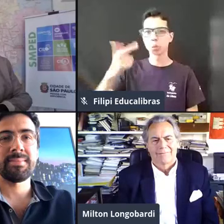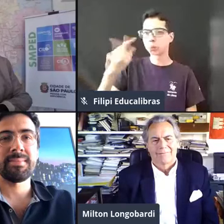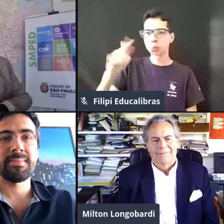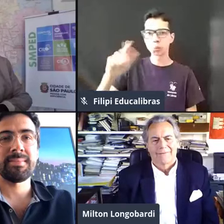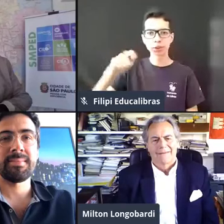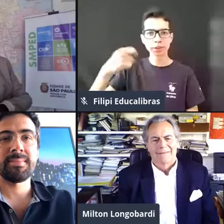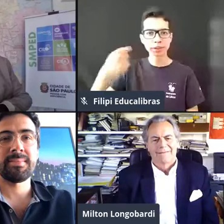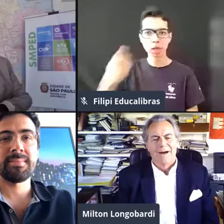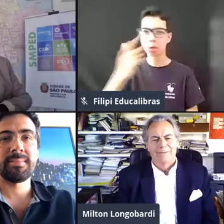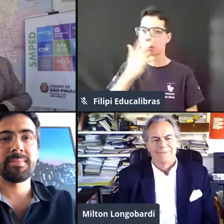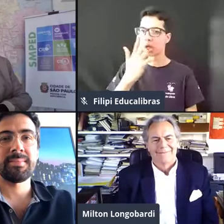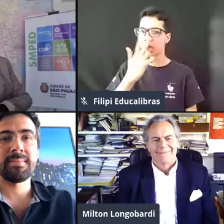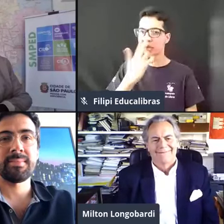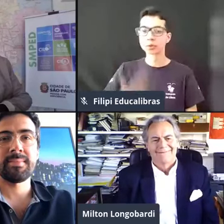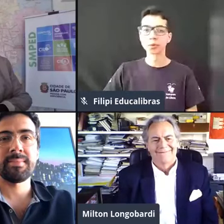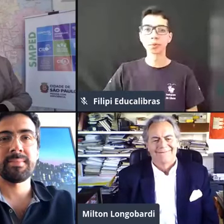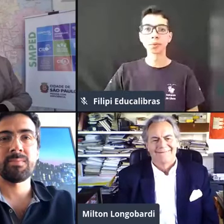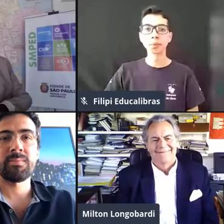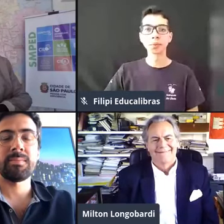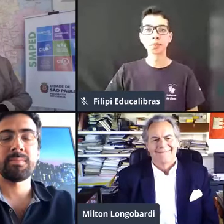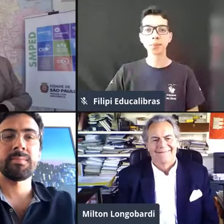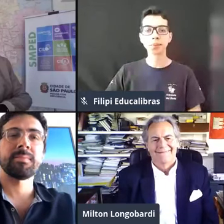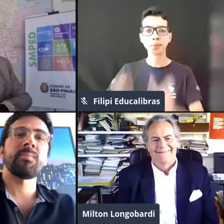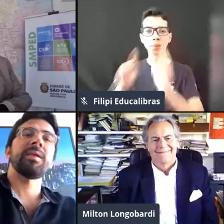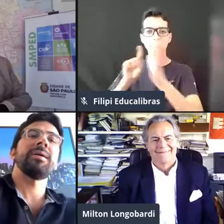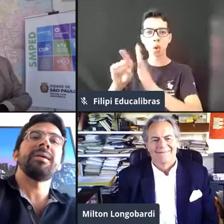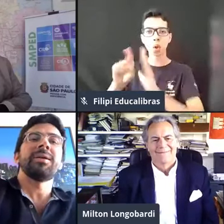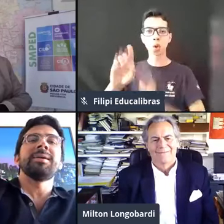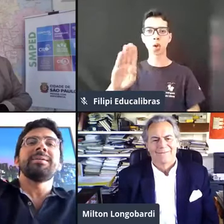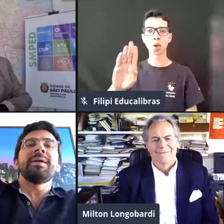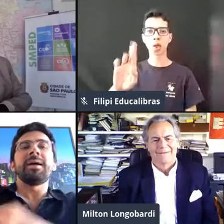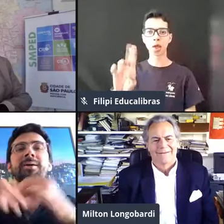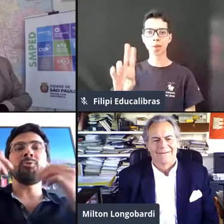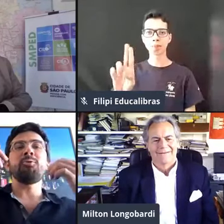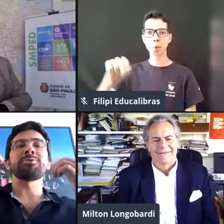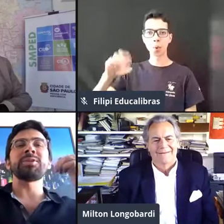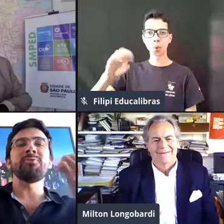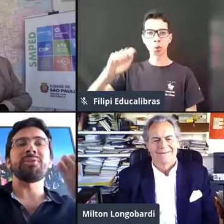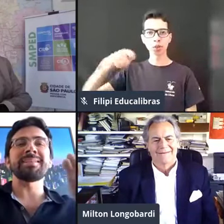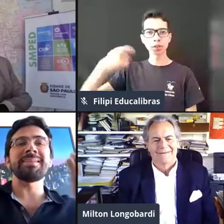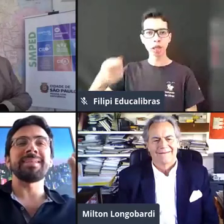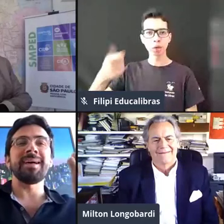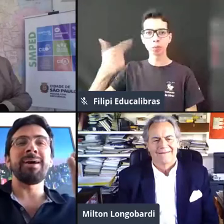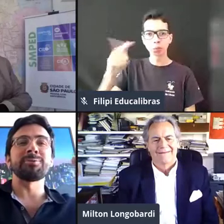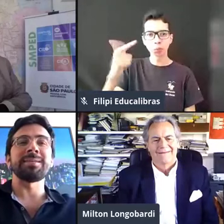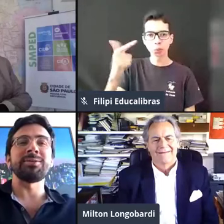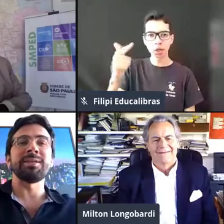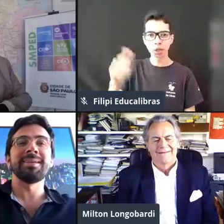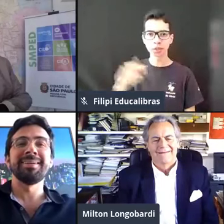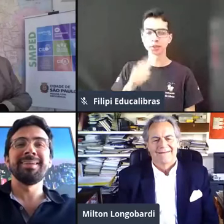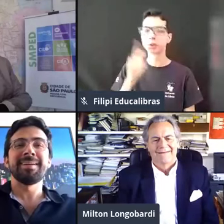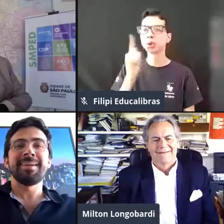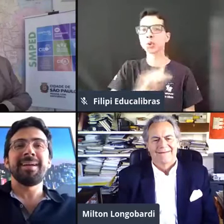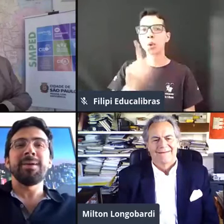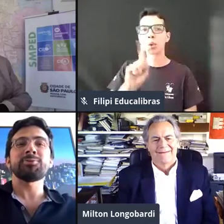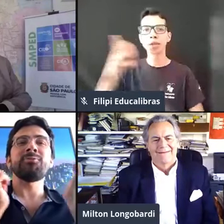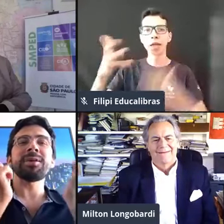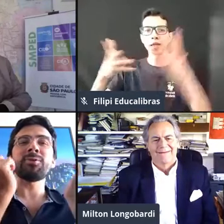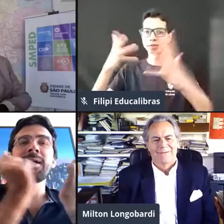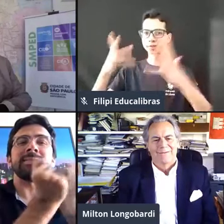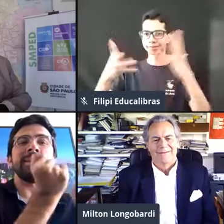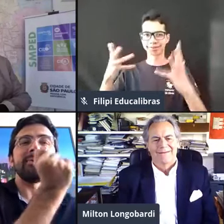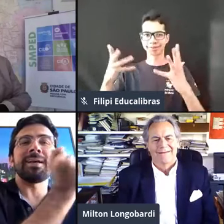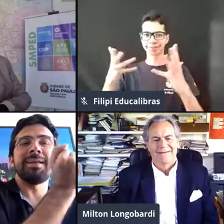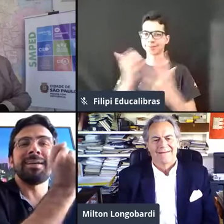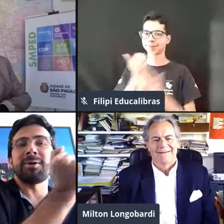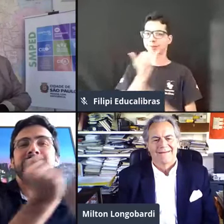Bruno? Não. Não, o Bruno, você imaginava. Eu não consigo fazer sinal, Cid. Eu só faço